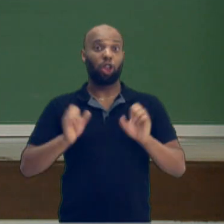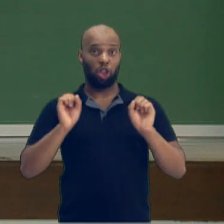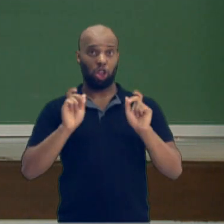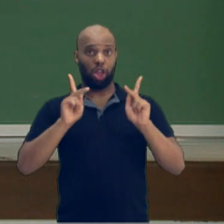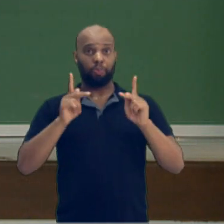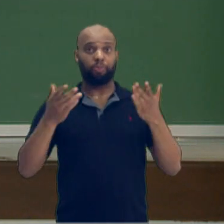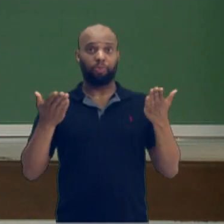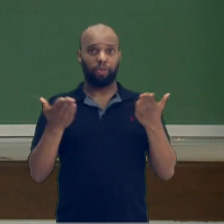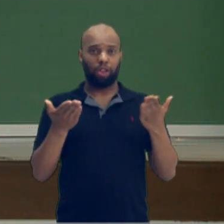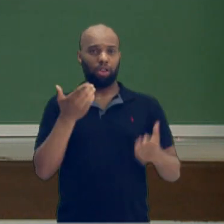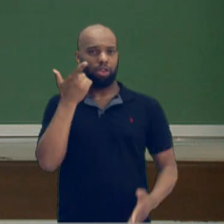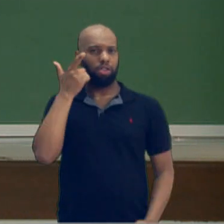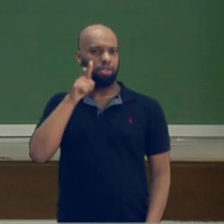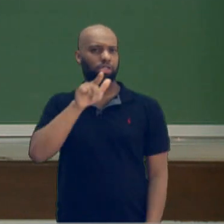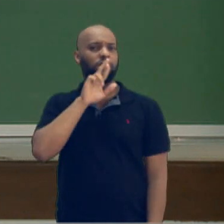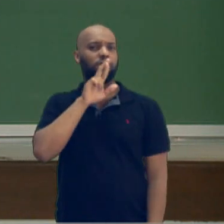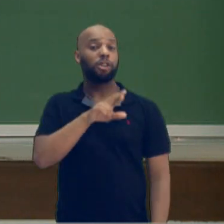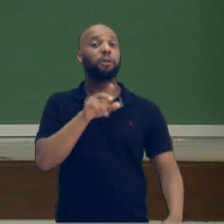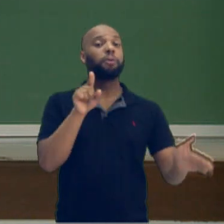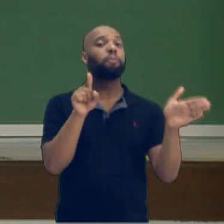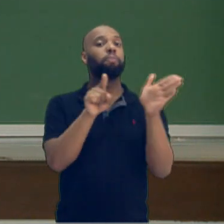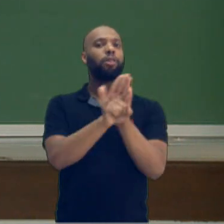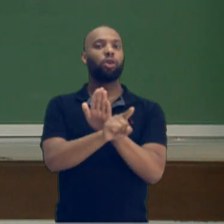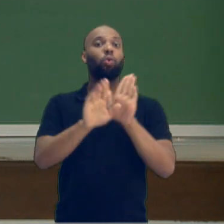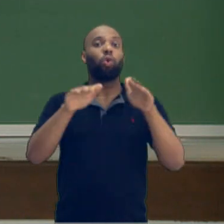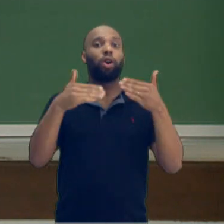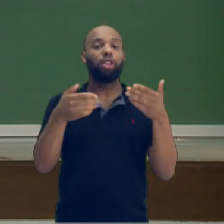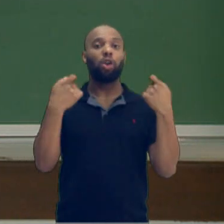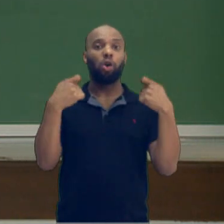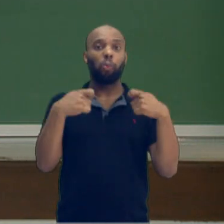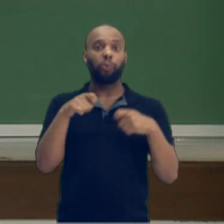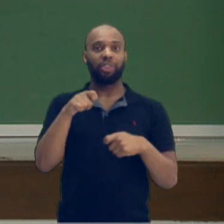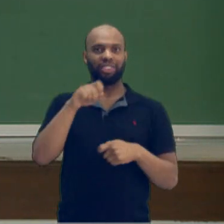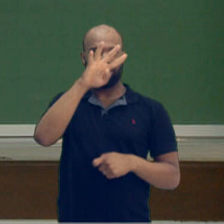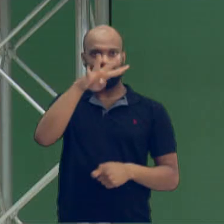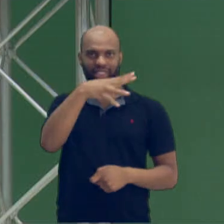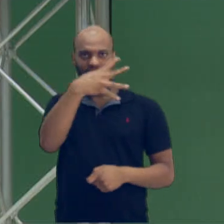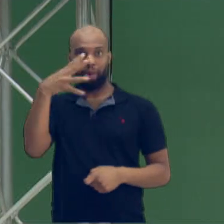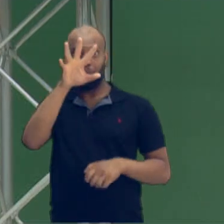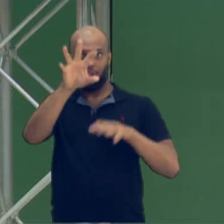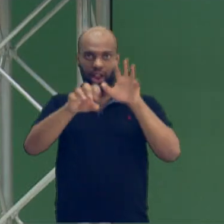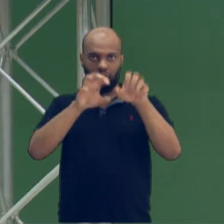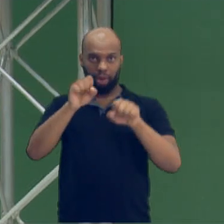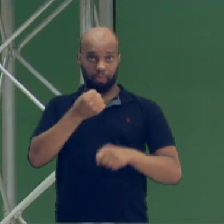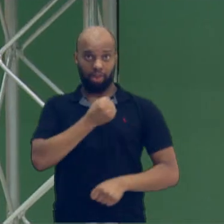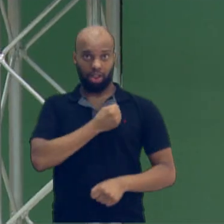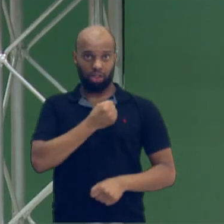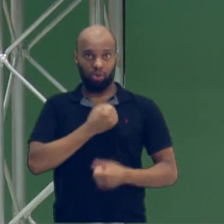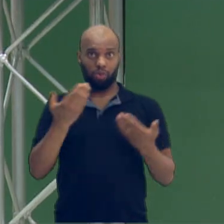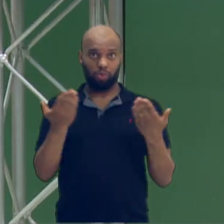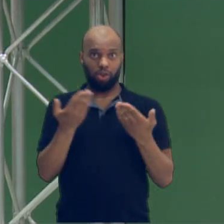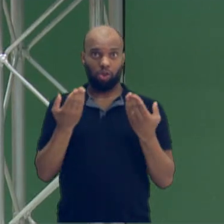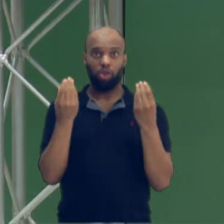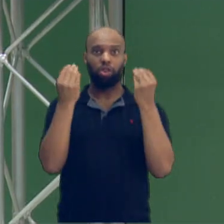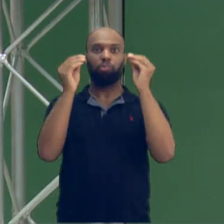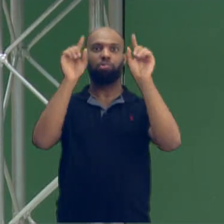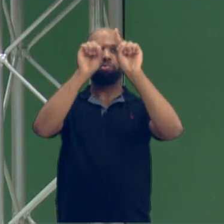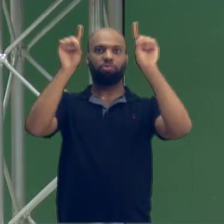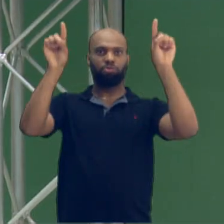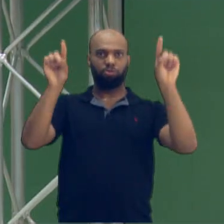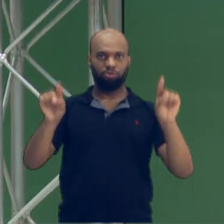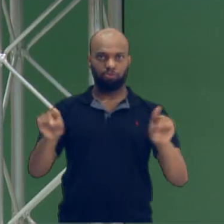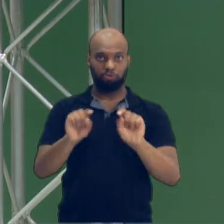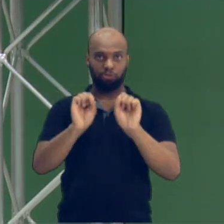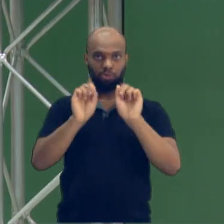Muito bem, então, para a gente responder essa questãozinha, né? Então, nós vamos pegar os números que estão dentro da nossa tabela e vamos escrever em forma de matriz, tá